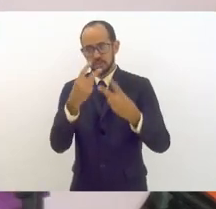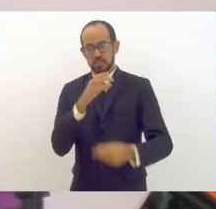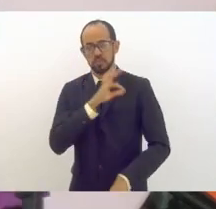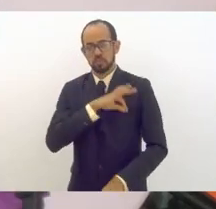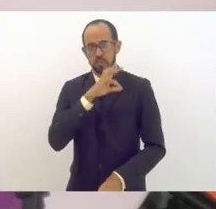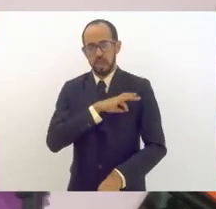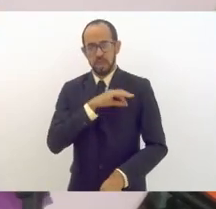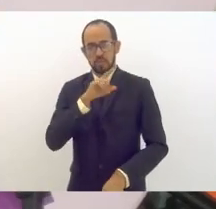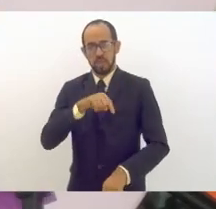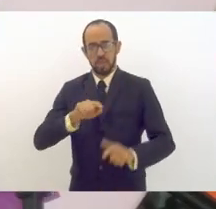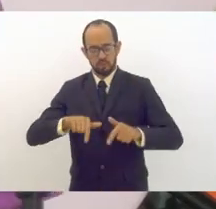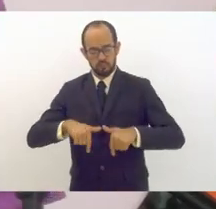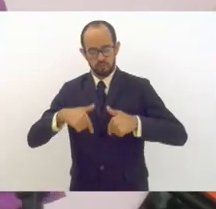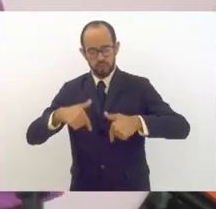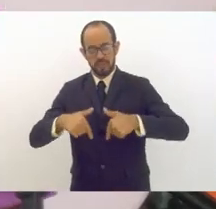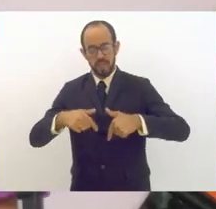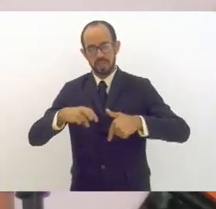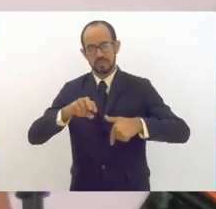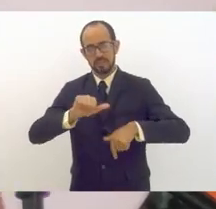enfrentar as